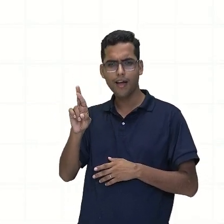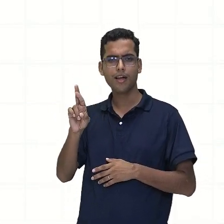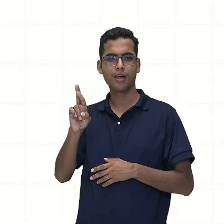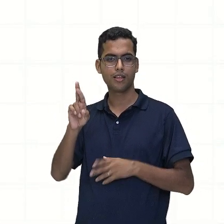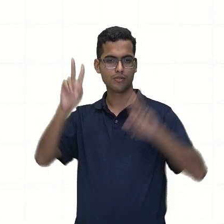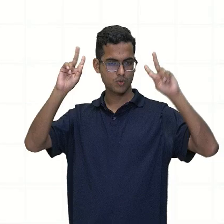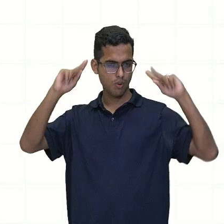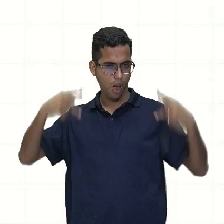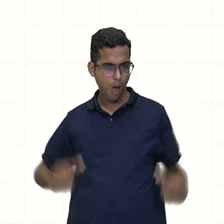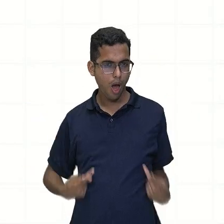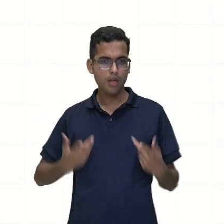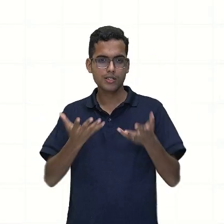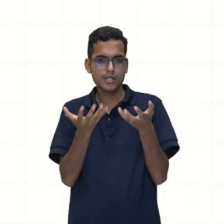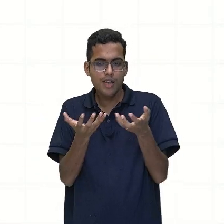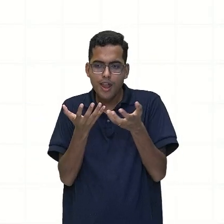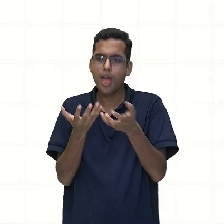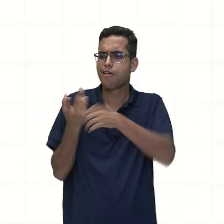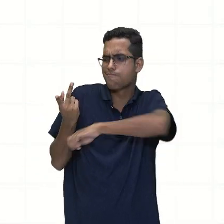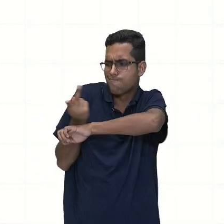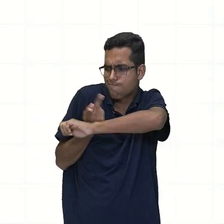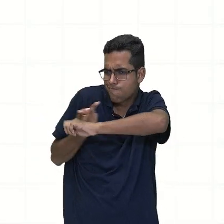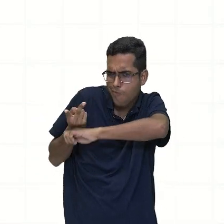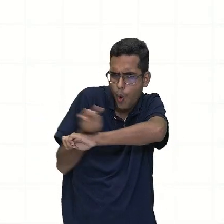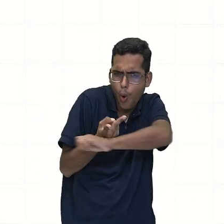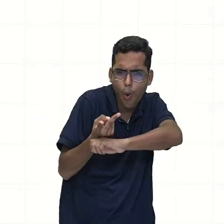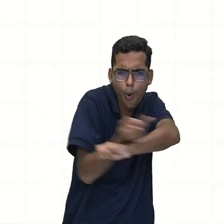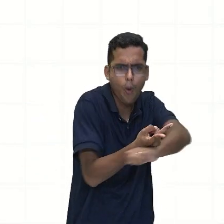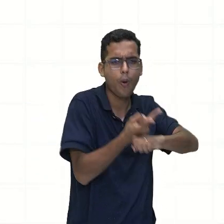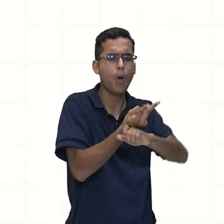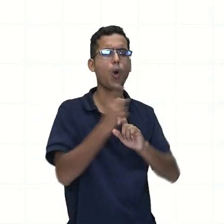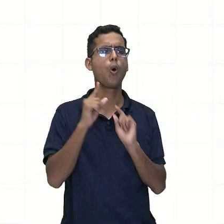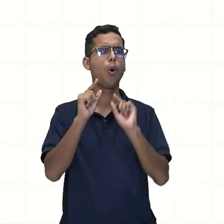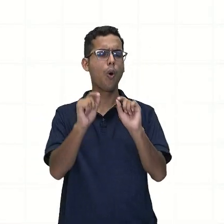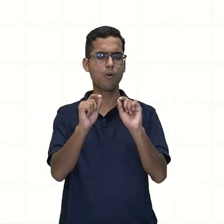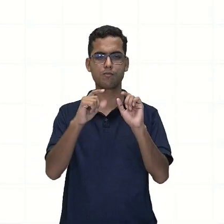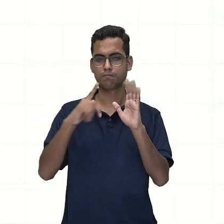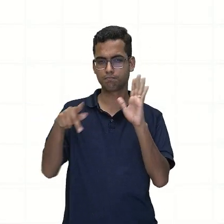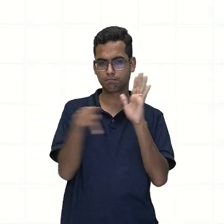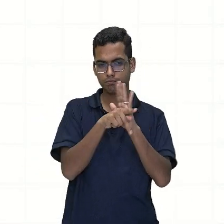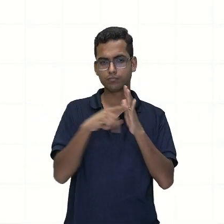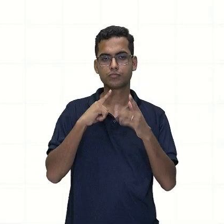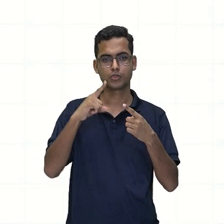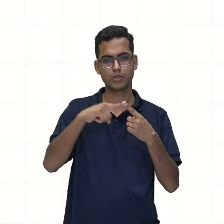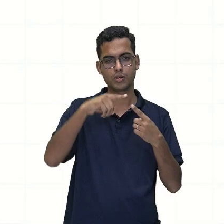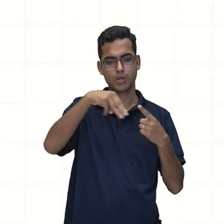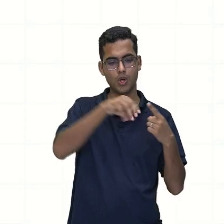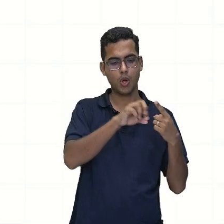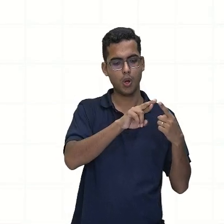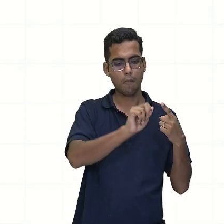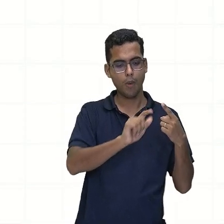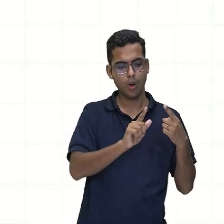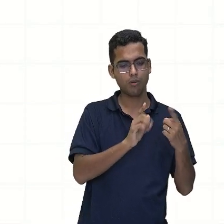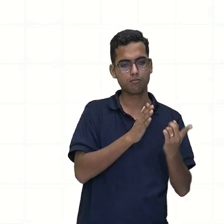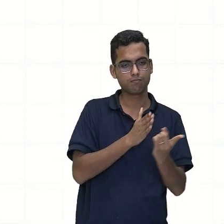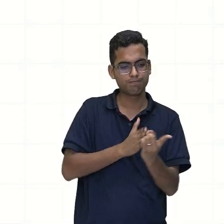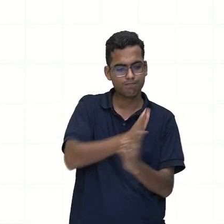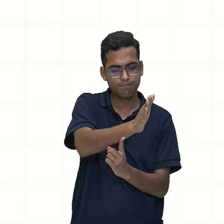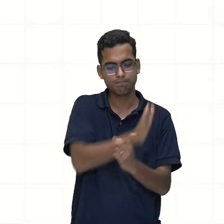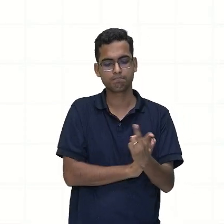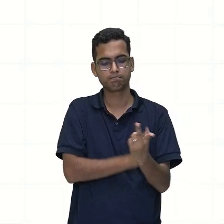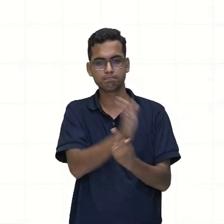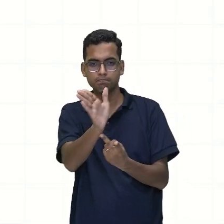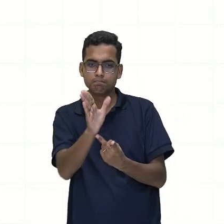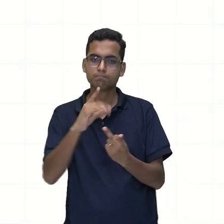Ok? Então essa busca, ela tange também a dimensão do exemplo de vida, mas também